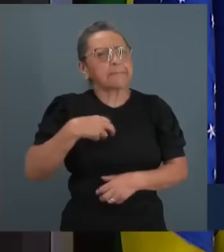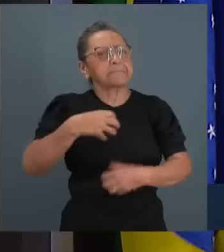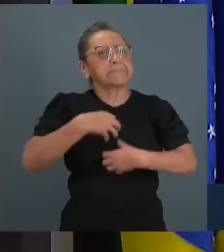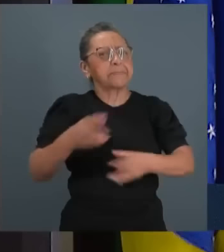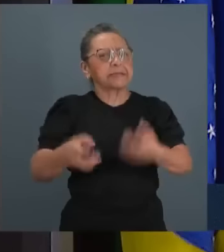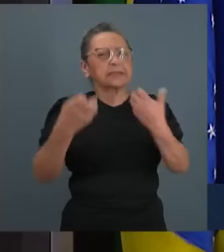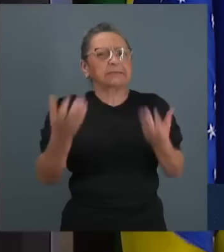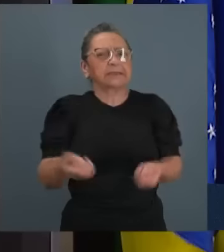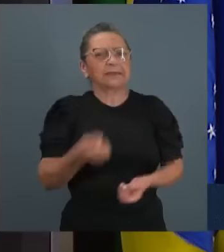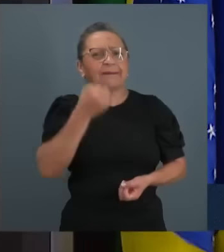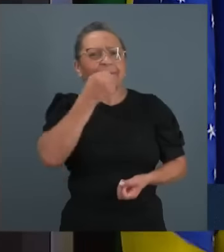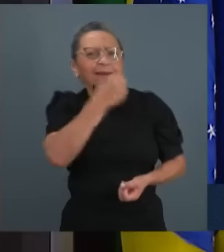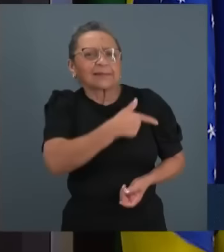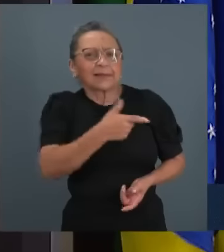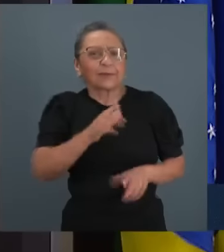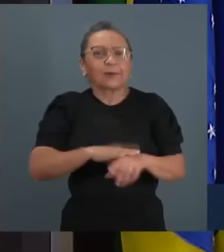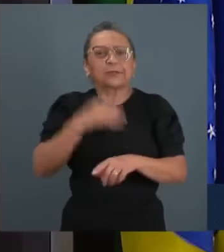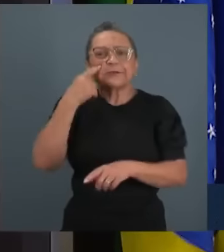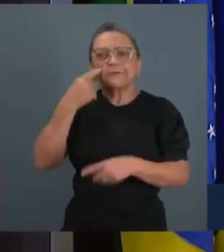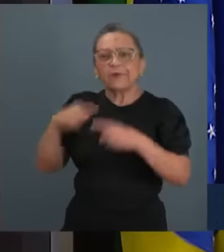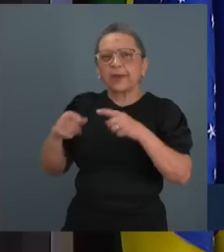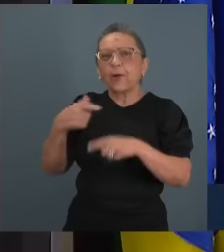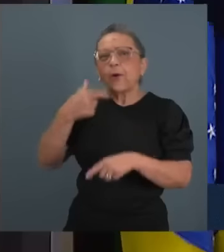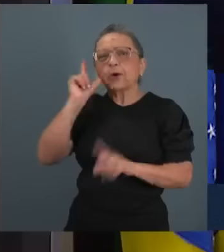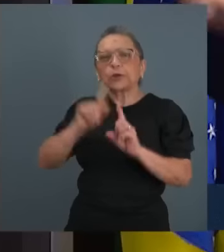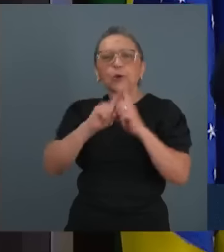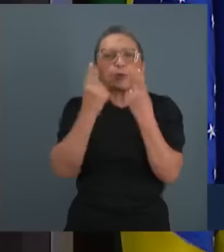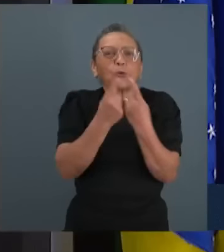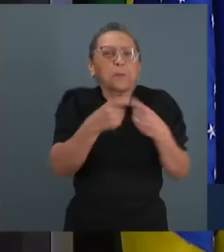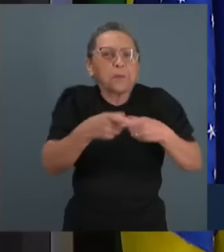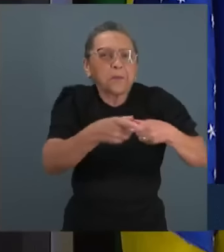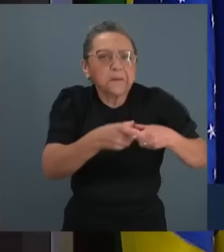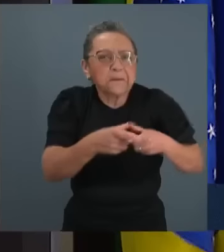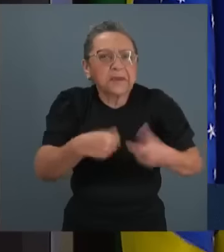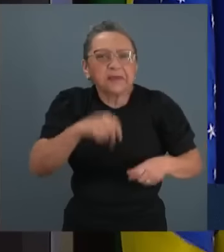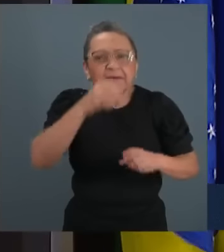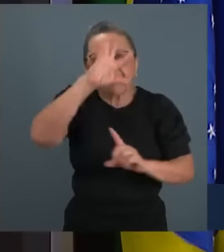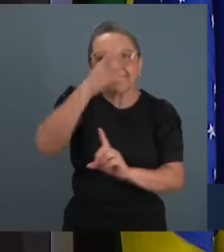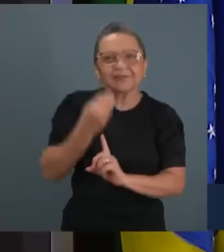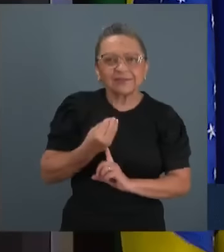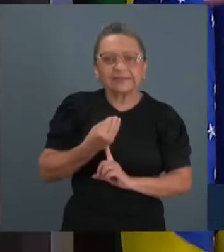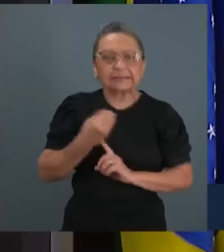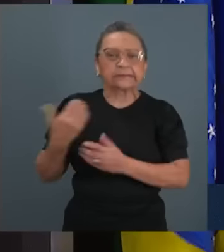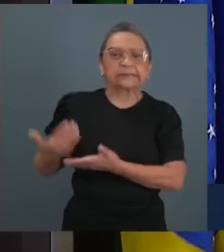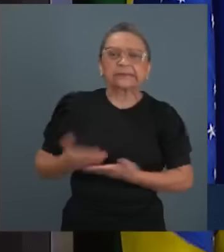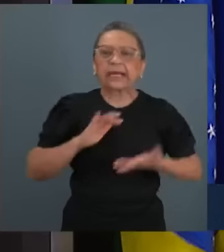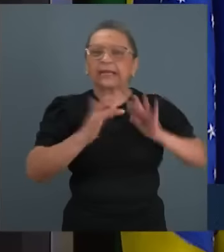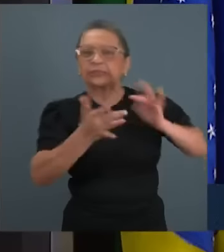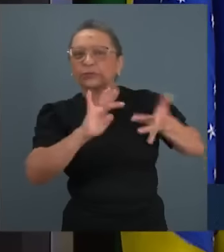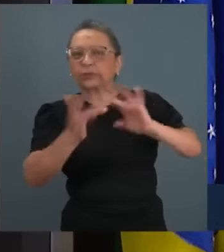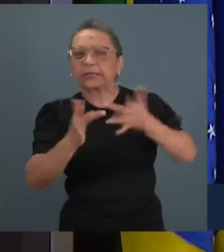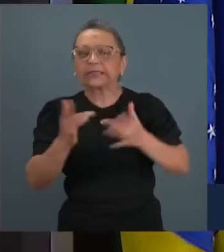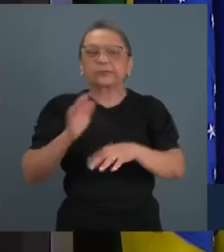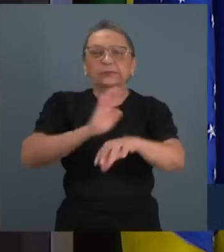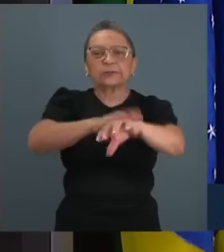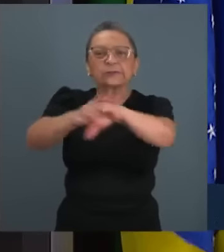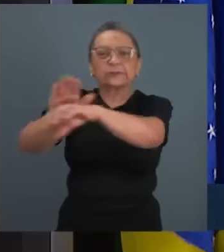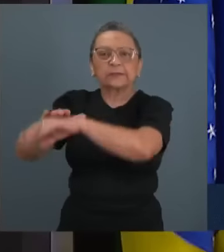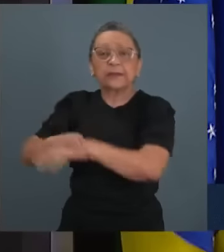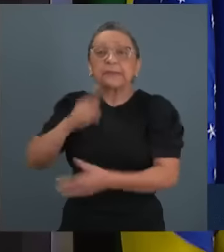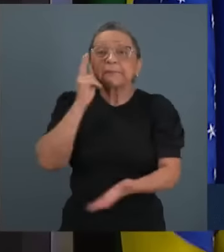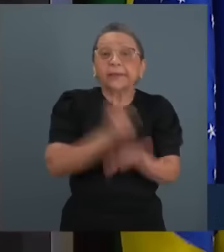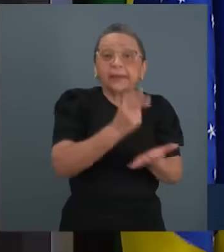é engraçado, quando a gente vê ontem um grupo pequeno de artistas se mobilizando, chamando, esses